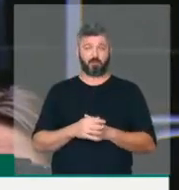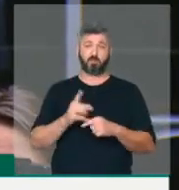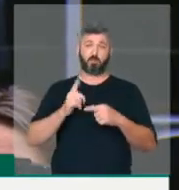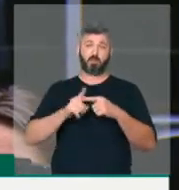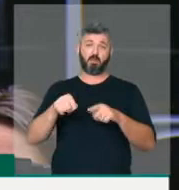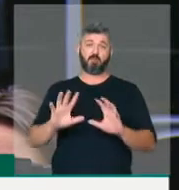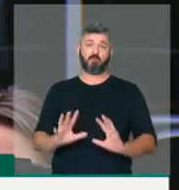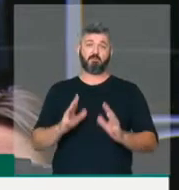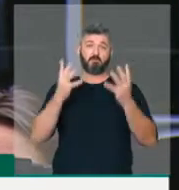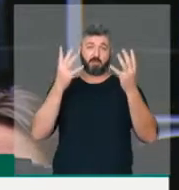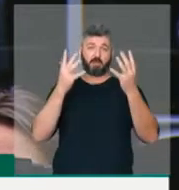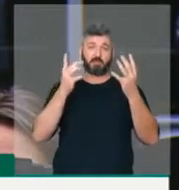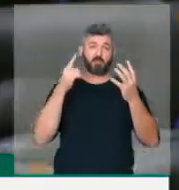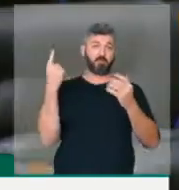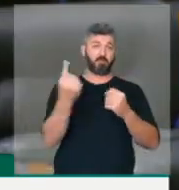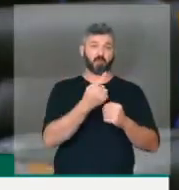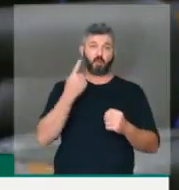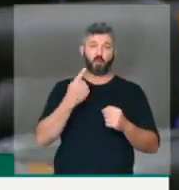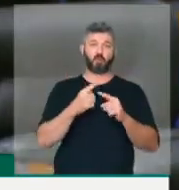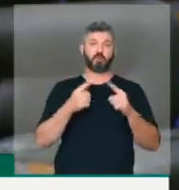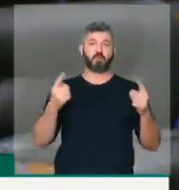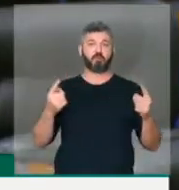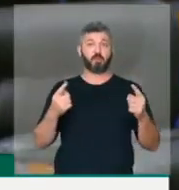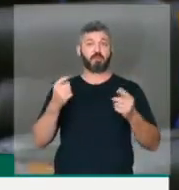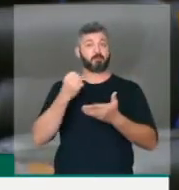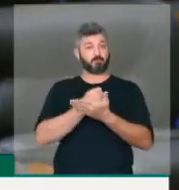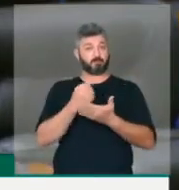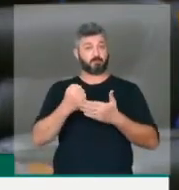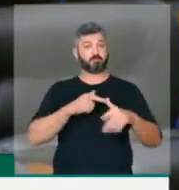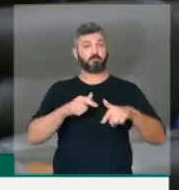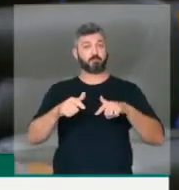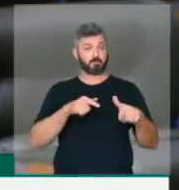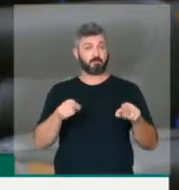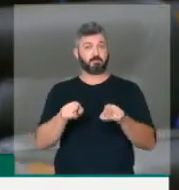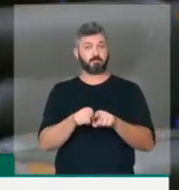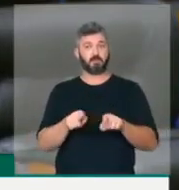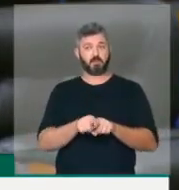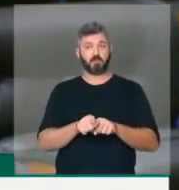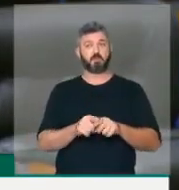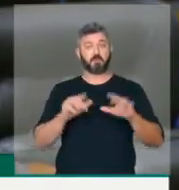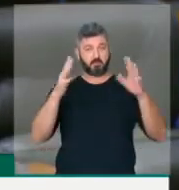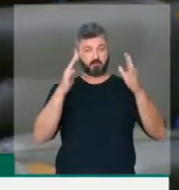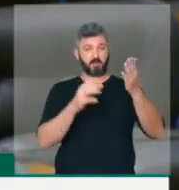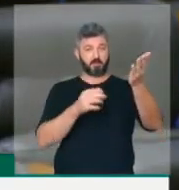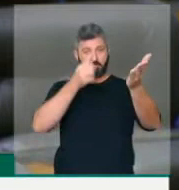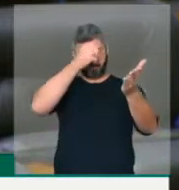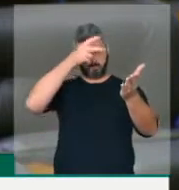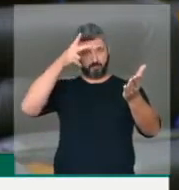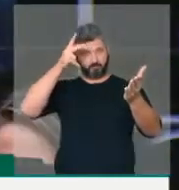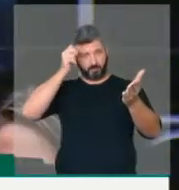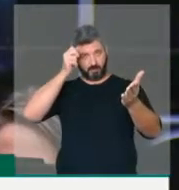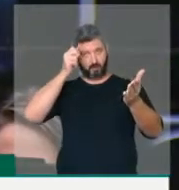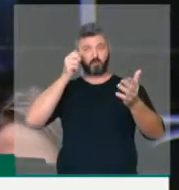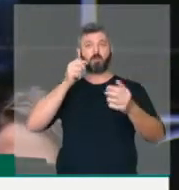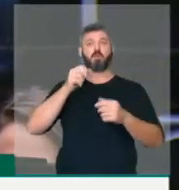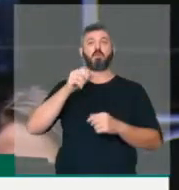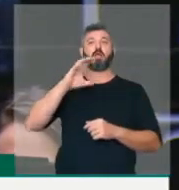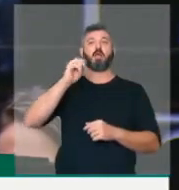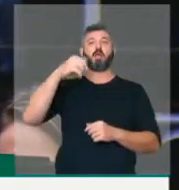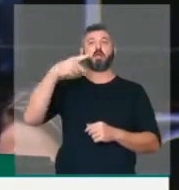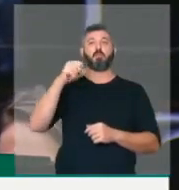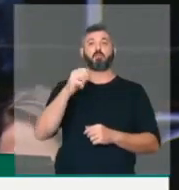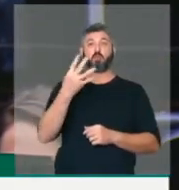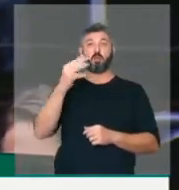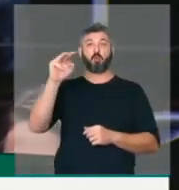festa, é alegria para muitos, mas é emprego, é renda. Parabéns, prefeito João Campos, 4 milhões